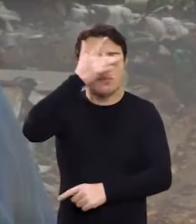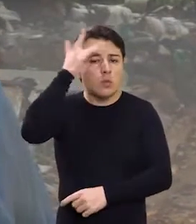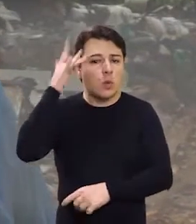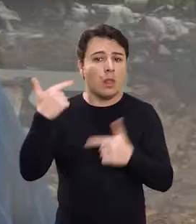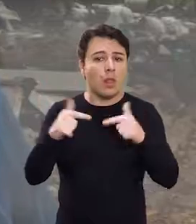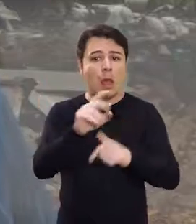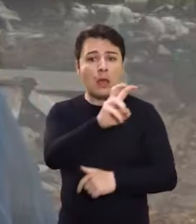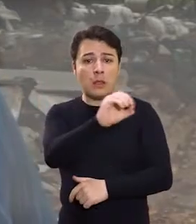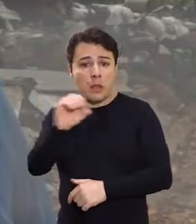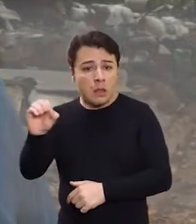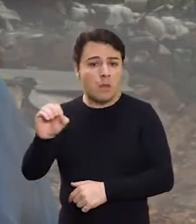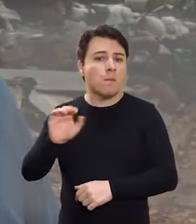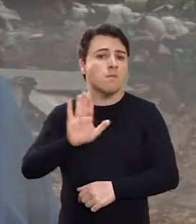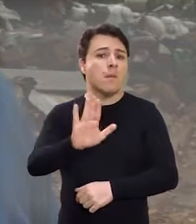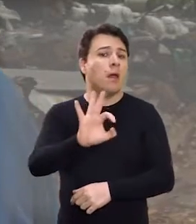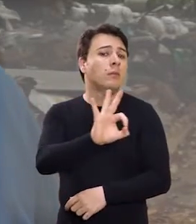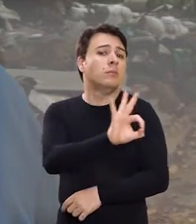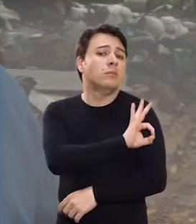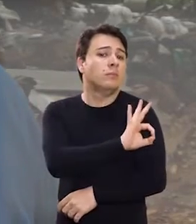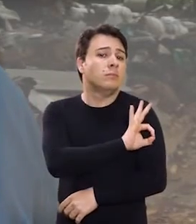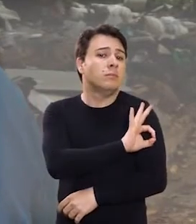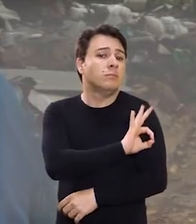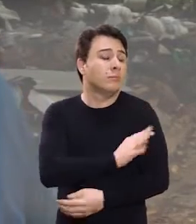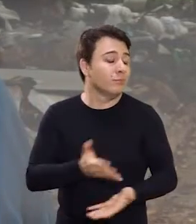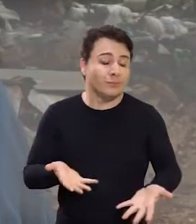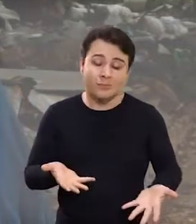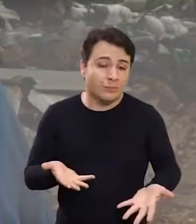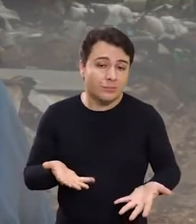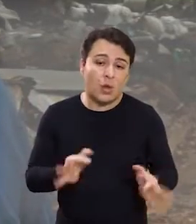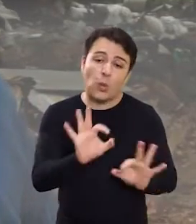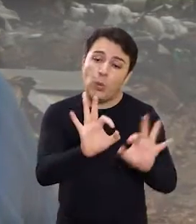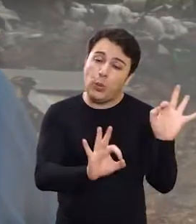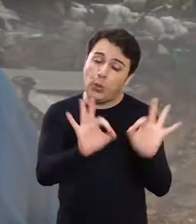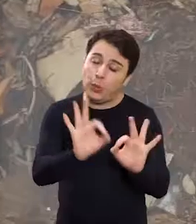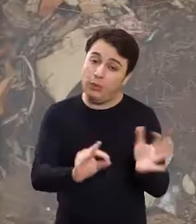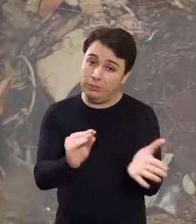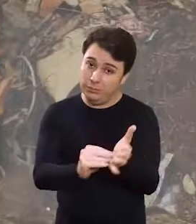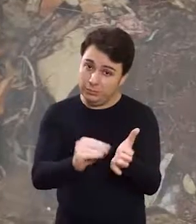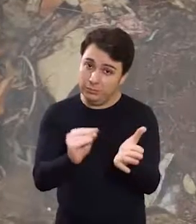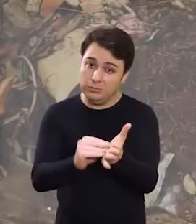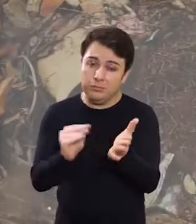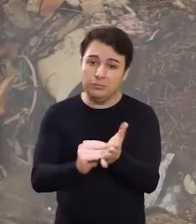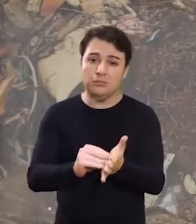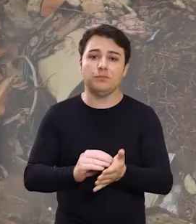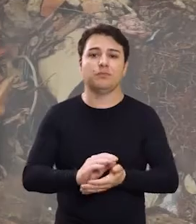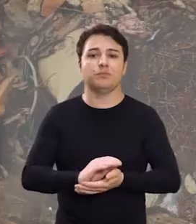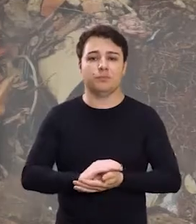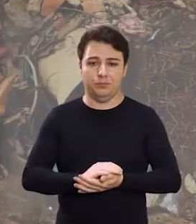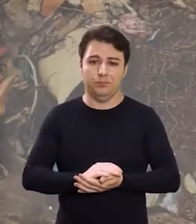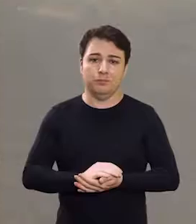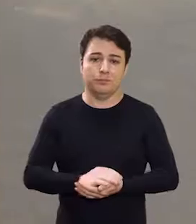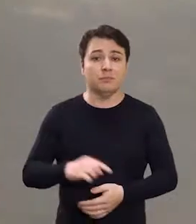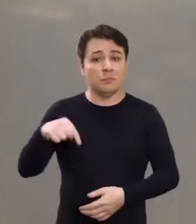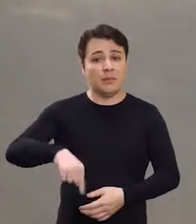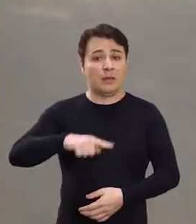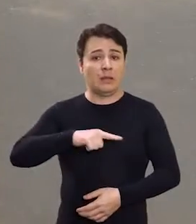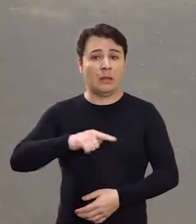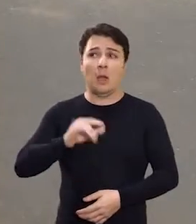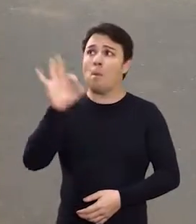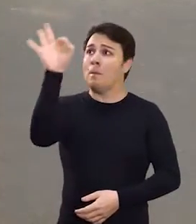tendo excesso nós aprovamos 500 pessoas e o que tá faltando é logística dentro da